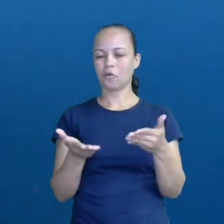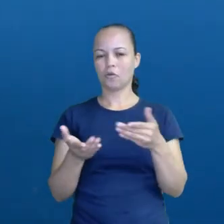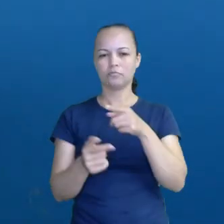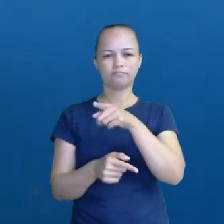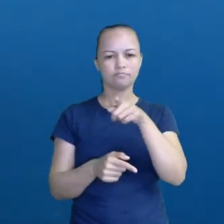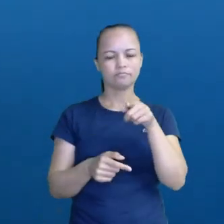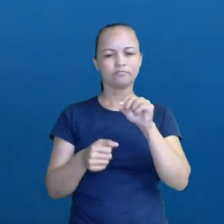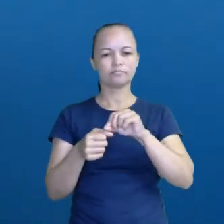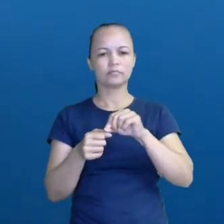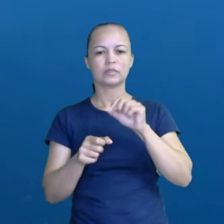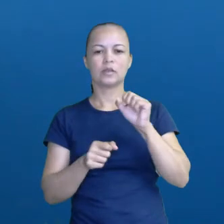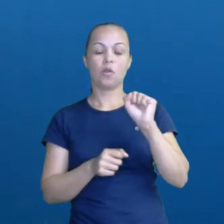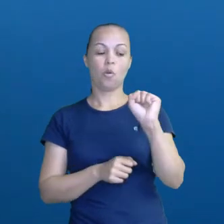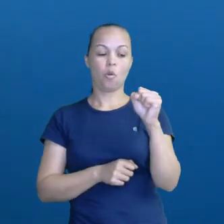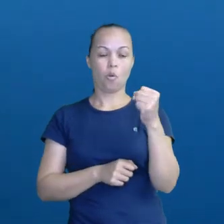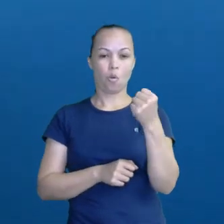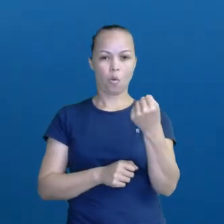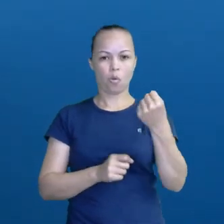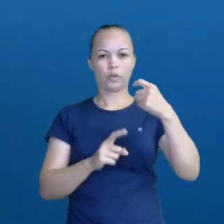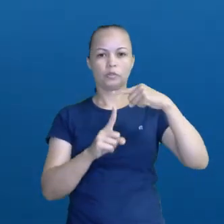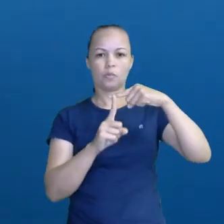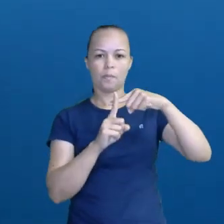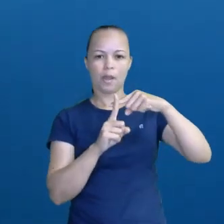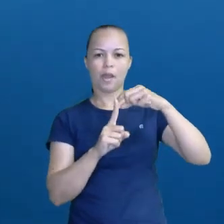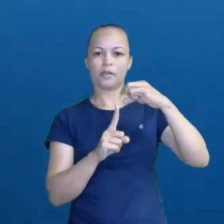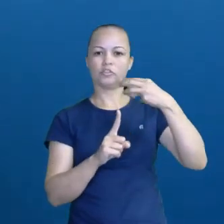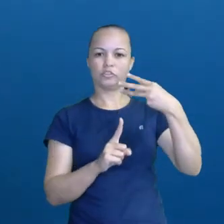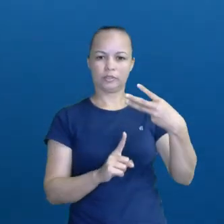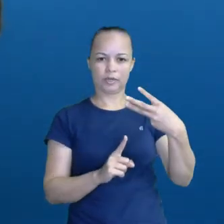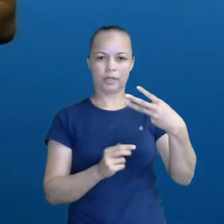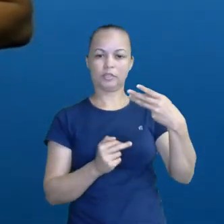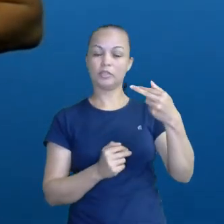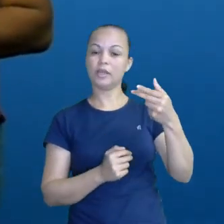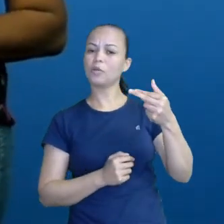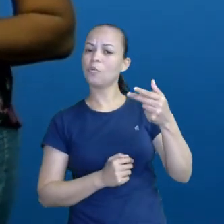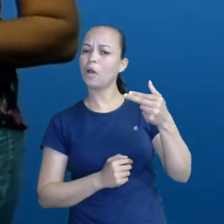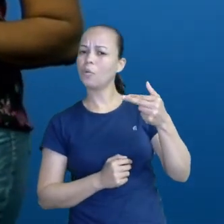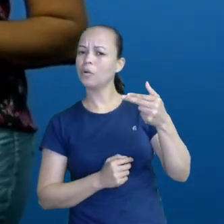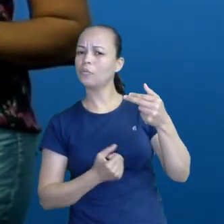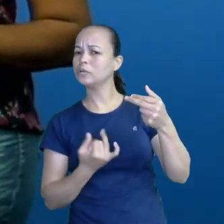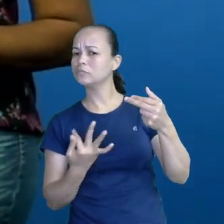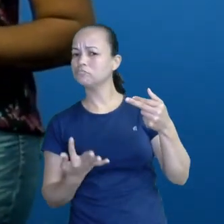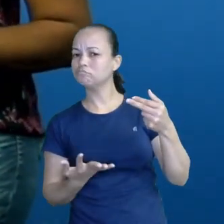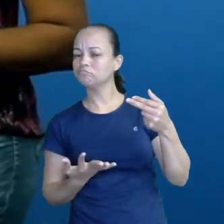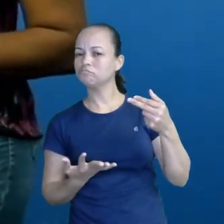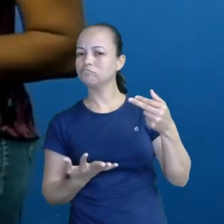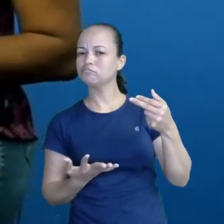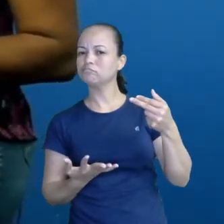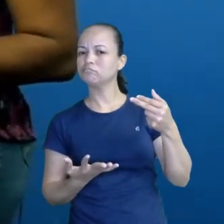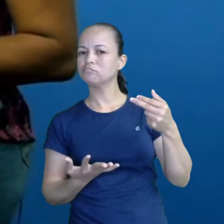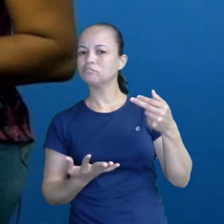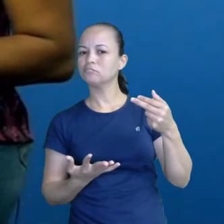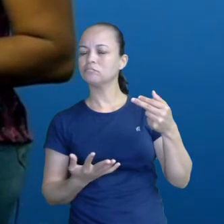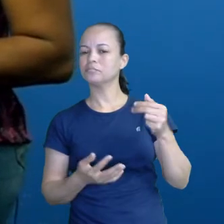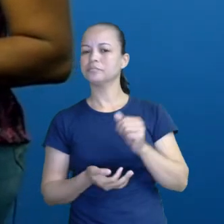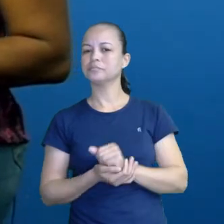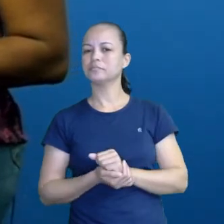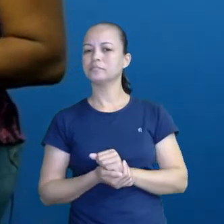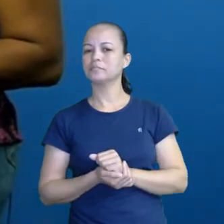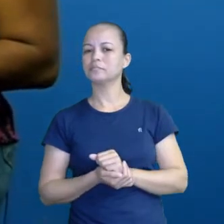faz oito mais três que vai sair da vai do ser igual a quanto se